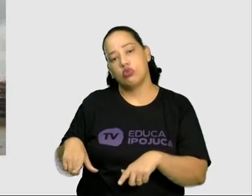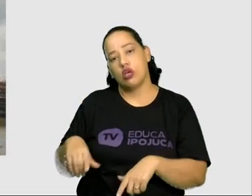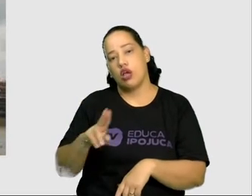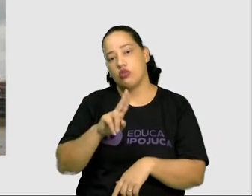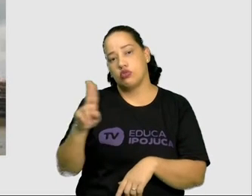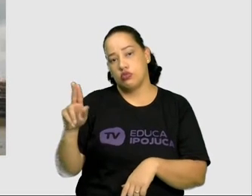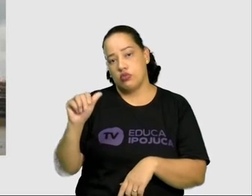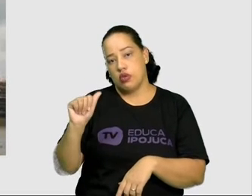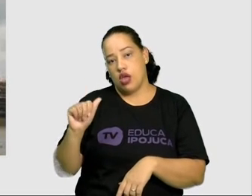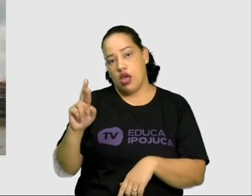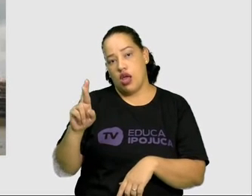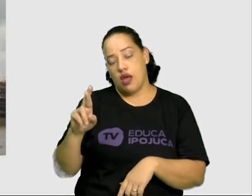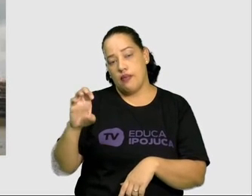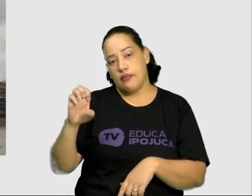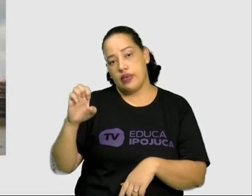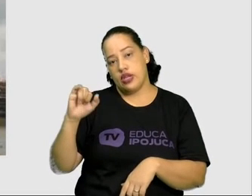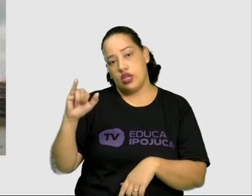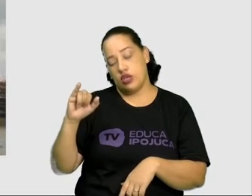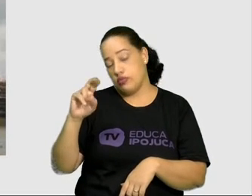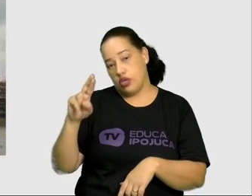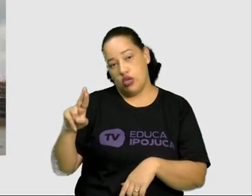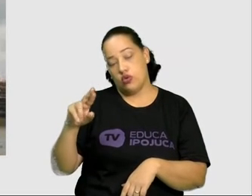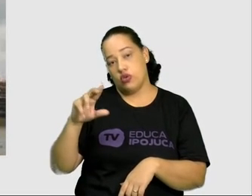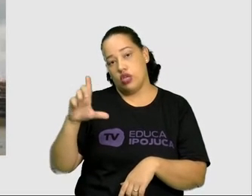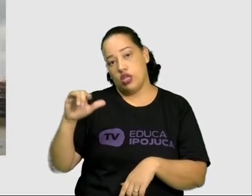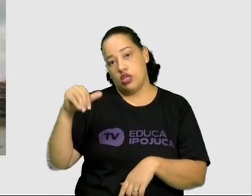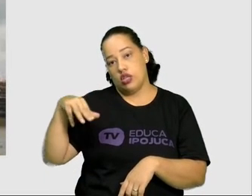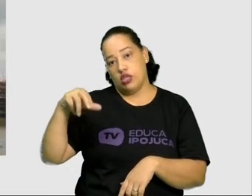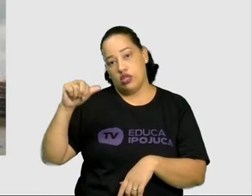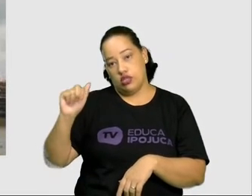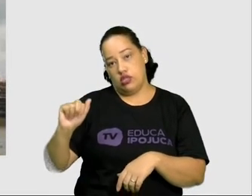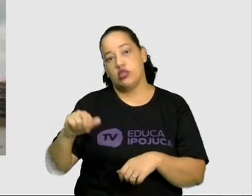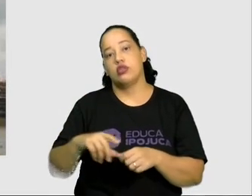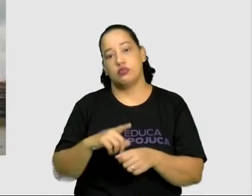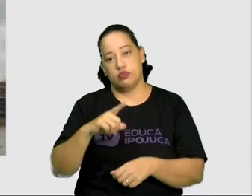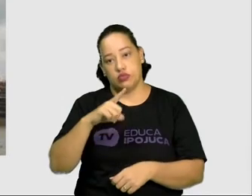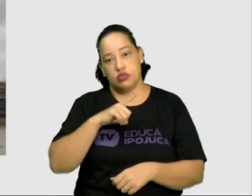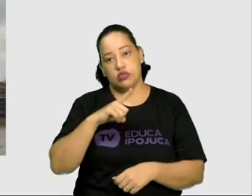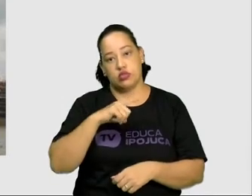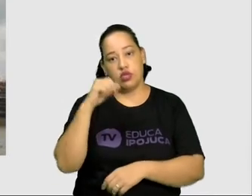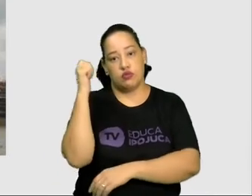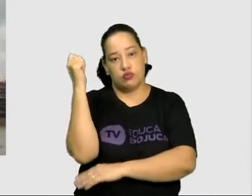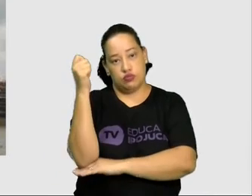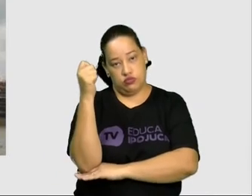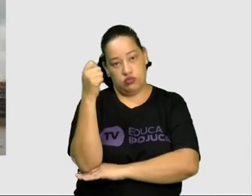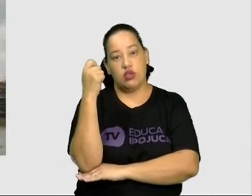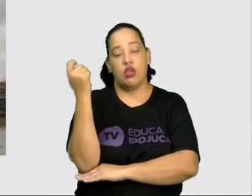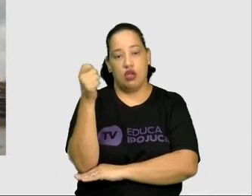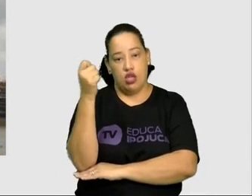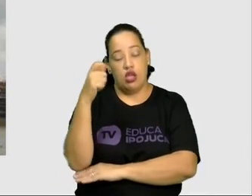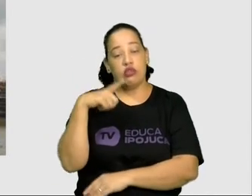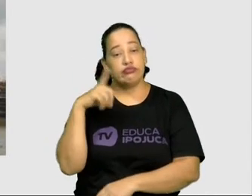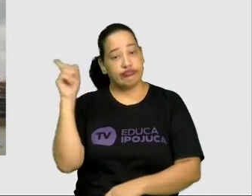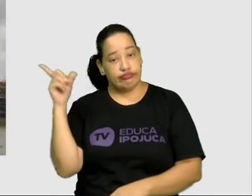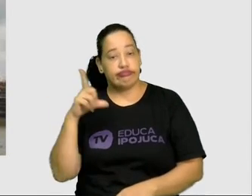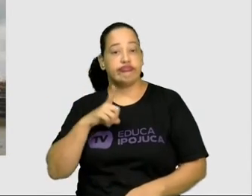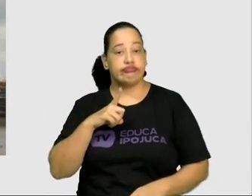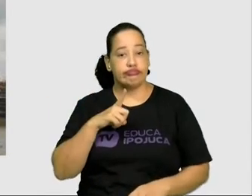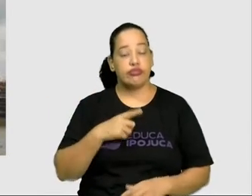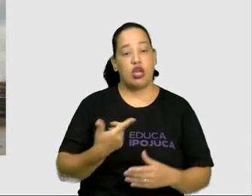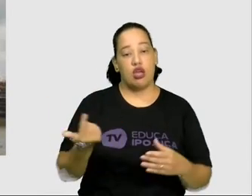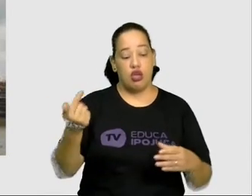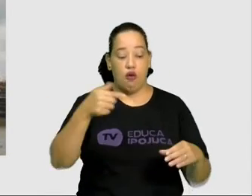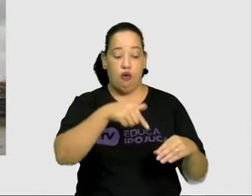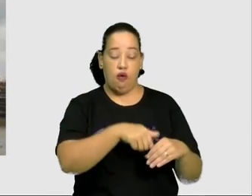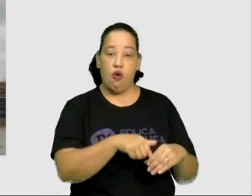Abreu e Lima, que tem por objetivo produzir óleo diesel para completar a oferta desse produto no